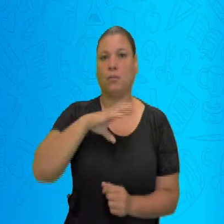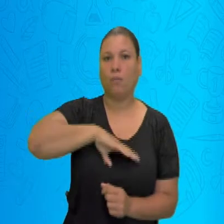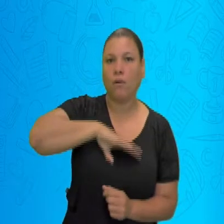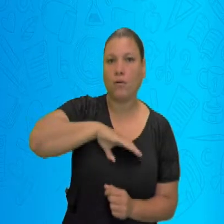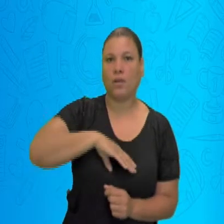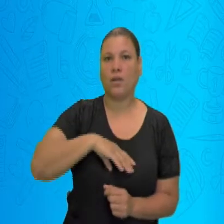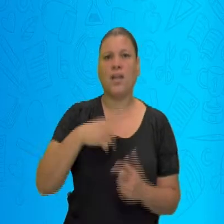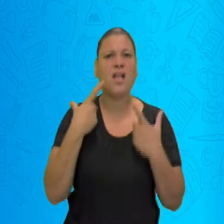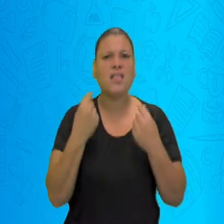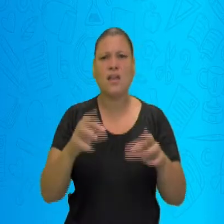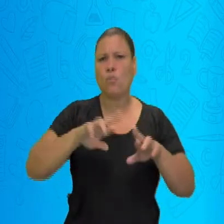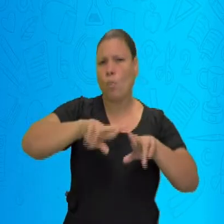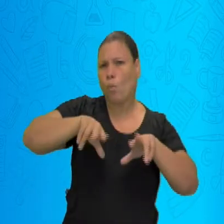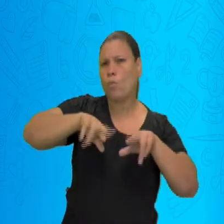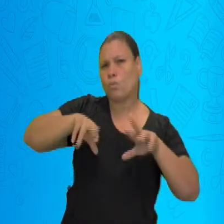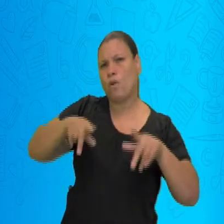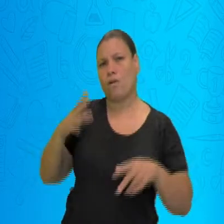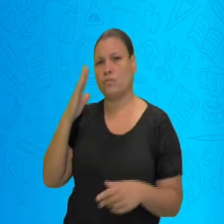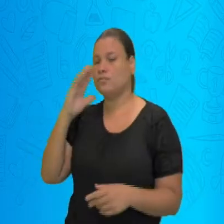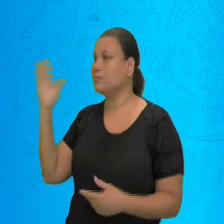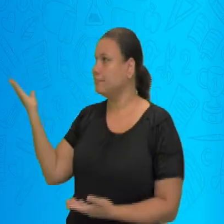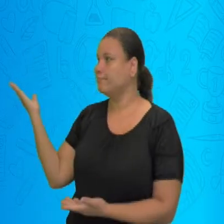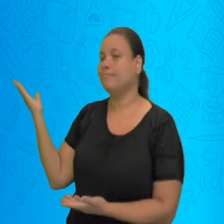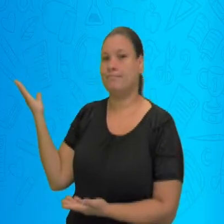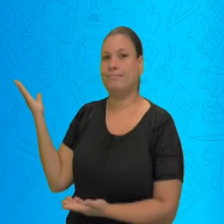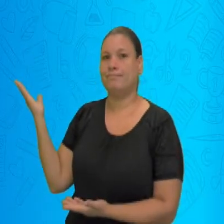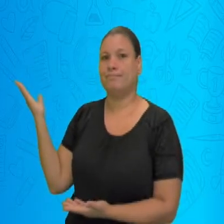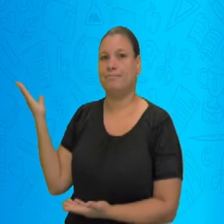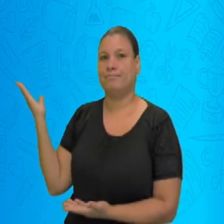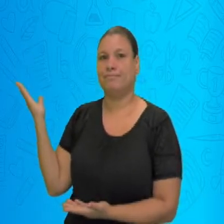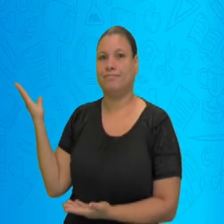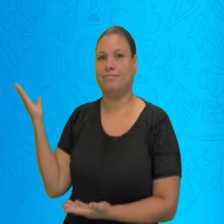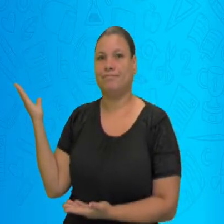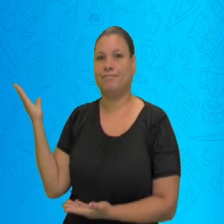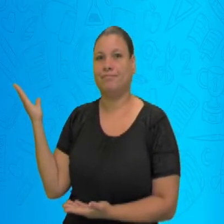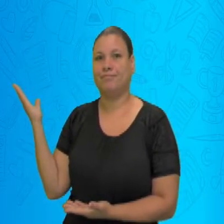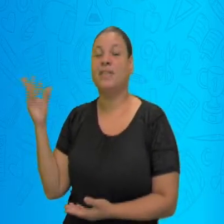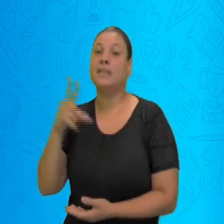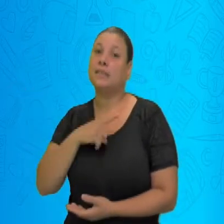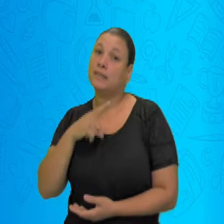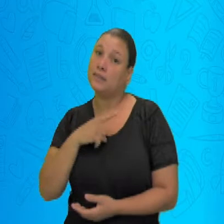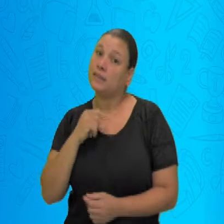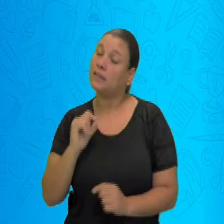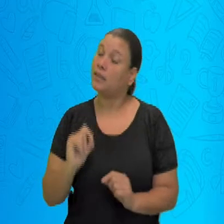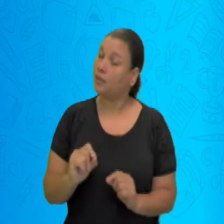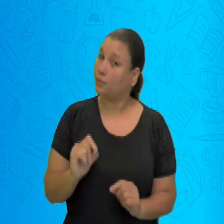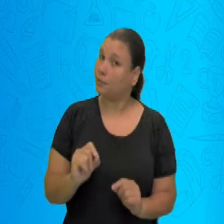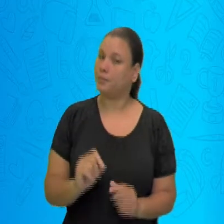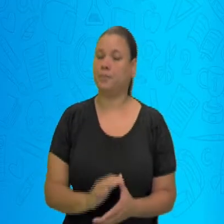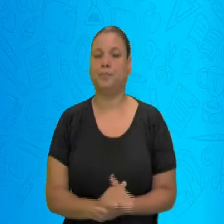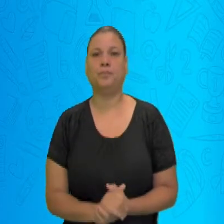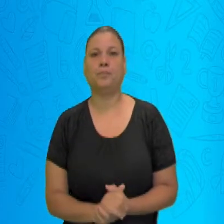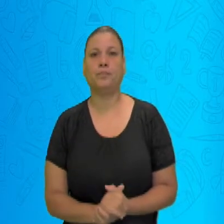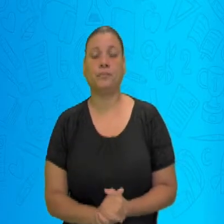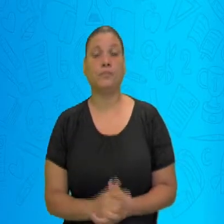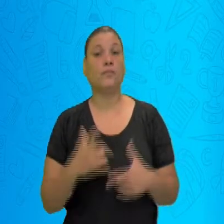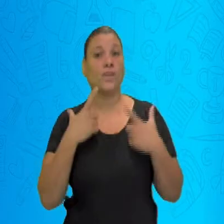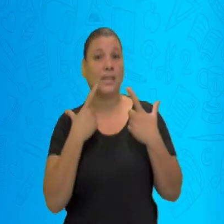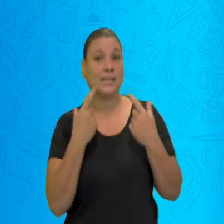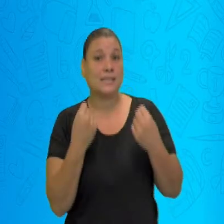E também as línguas nativas. Nós temos os nossos